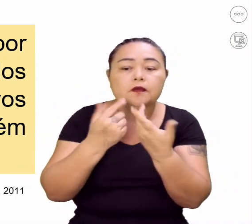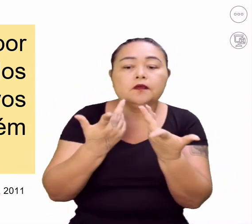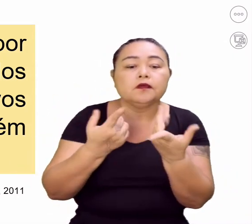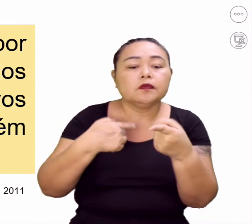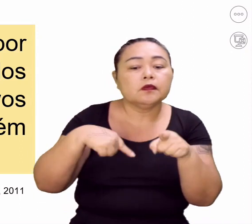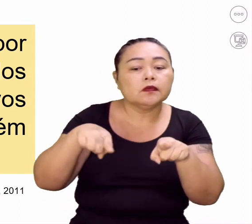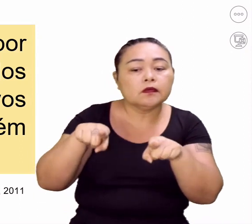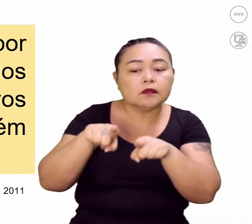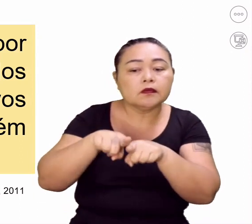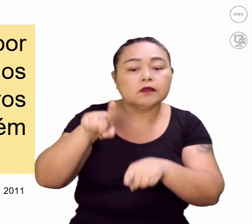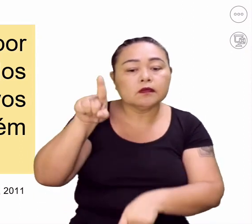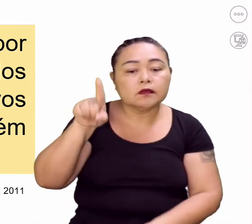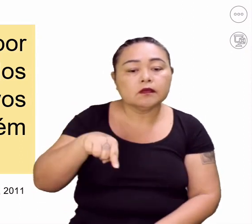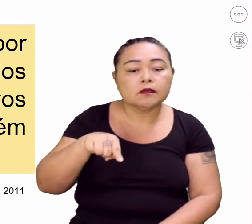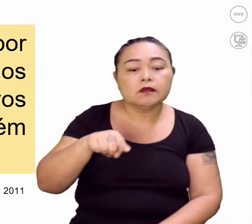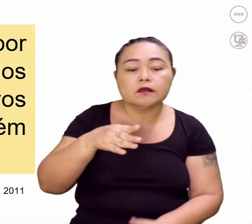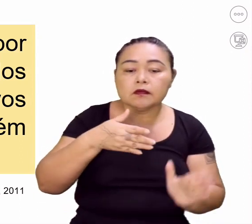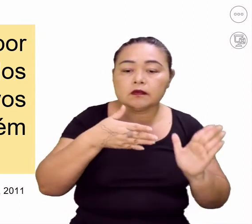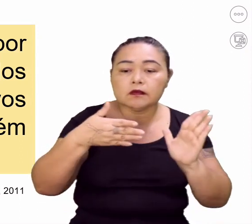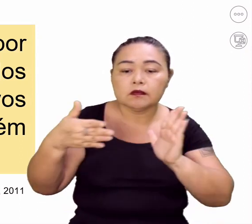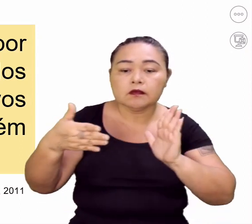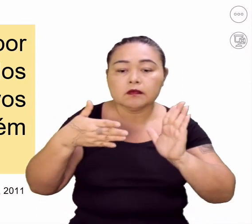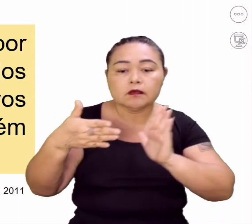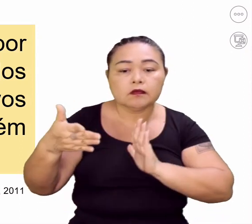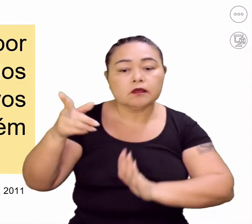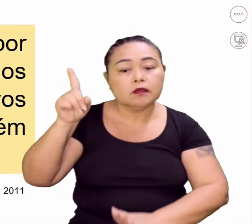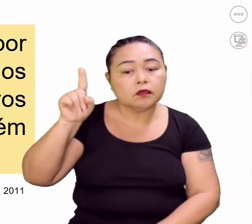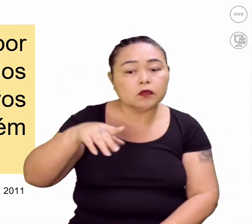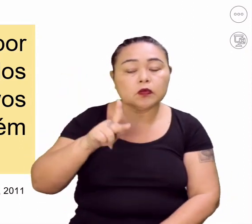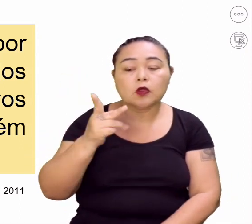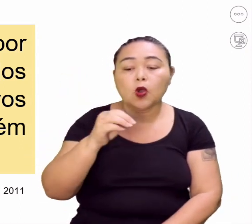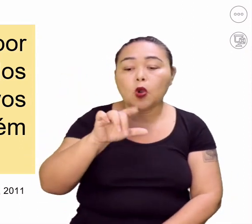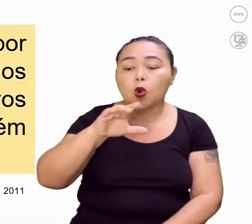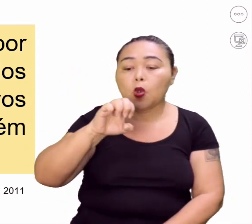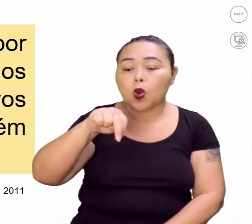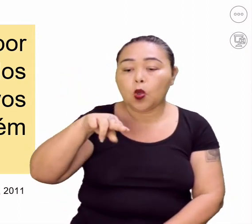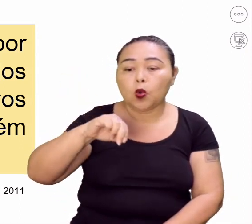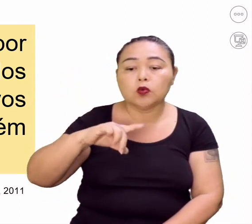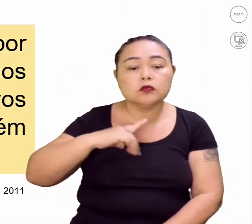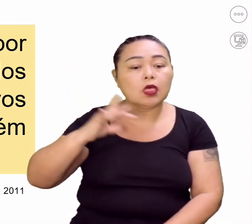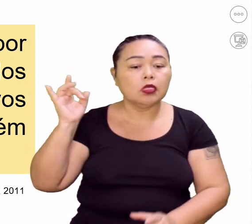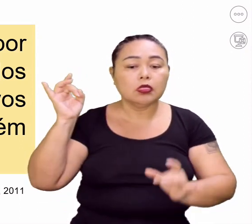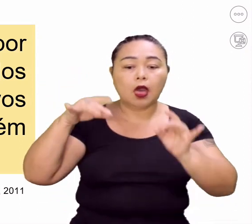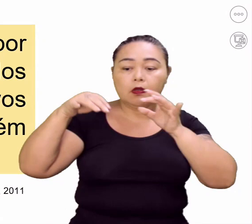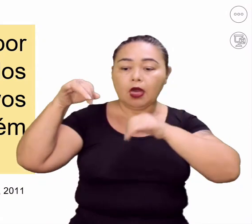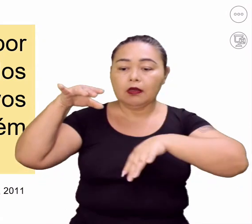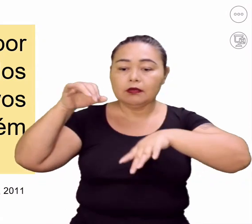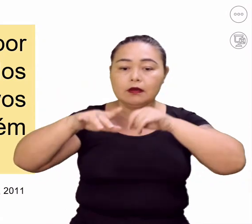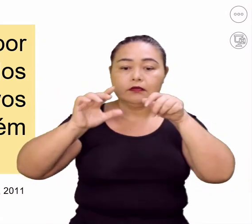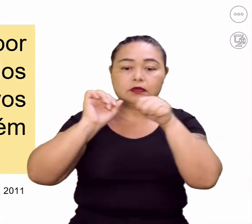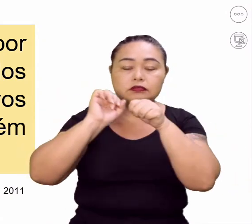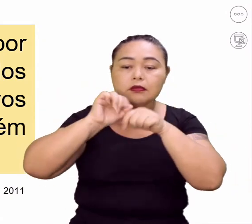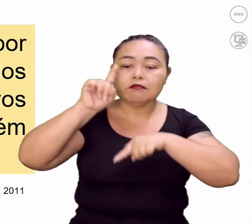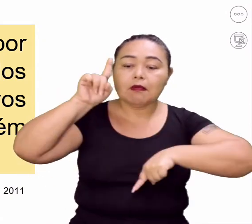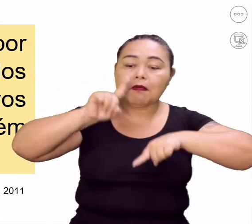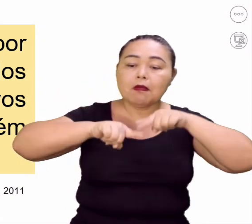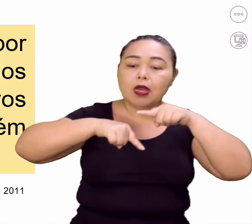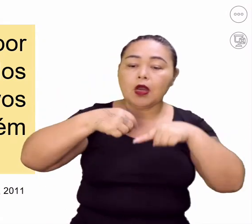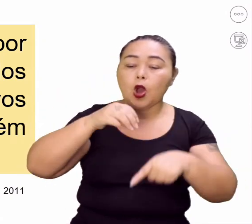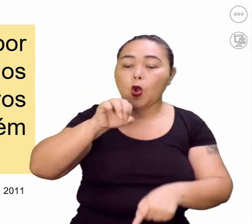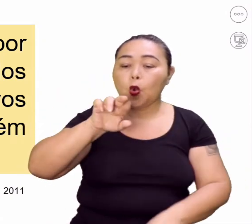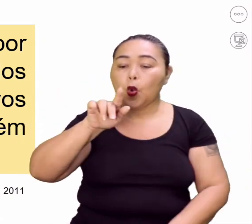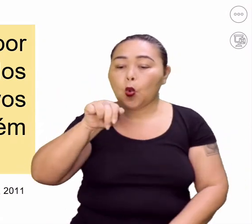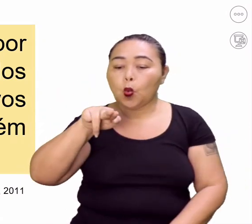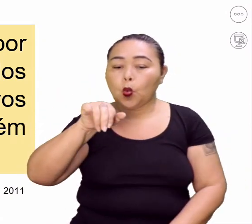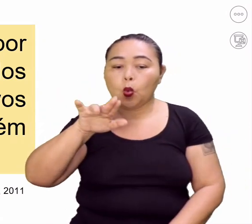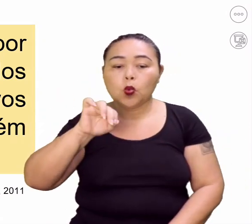argilo-arenosa e arenosa do período Holoceno, que podem ocorrer com algum acúmulo de matéria orgânica, porém com